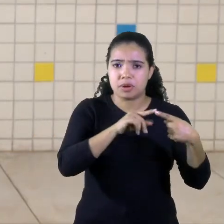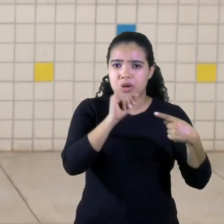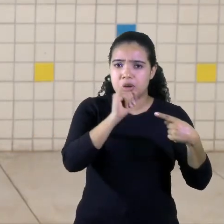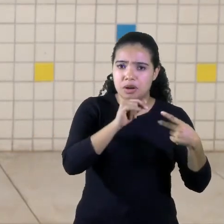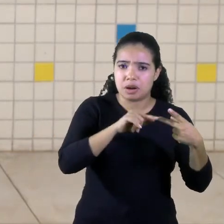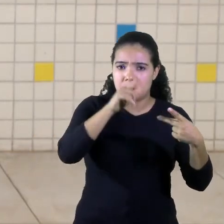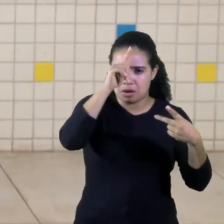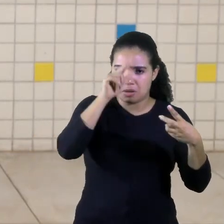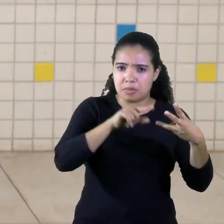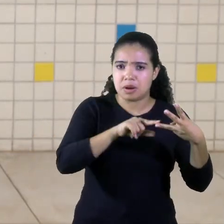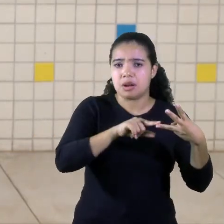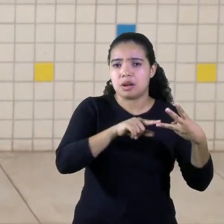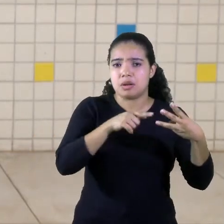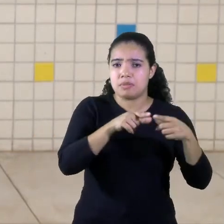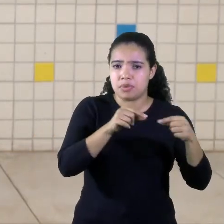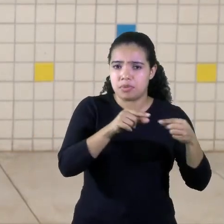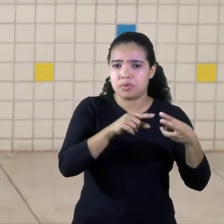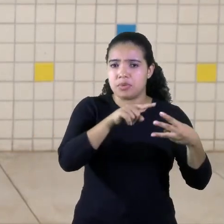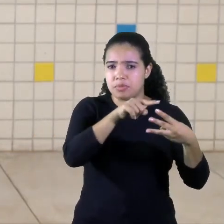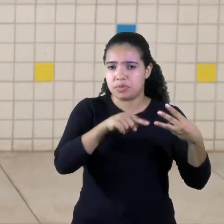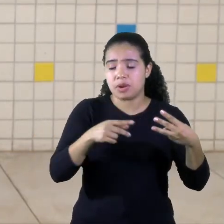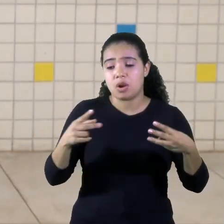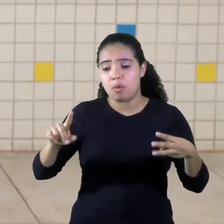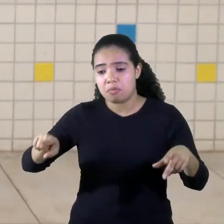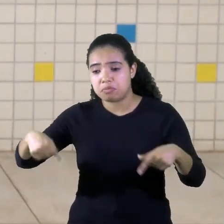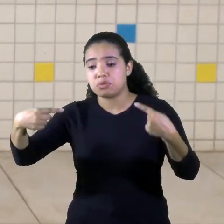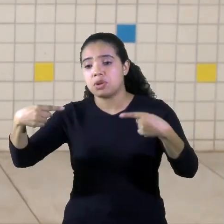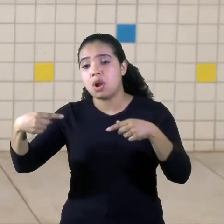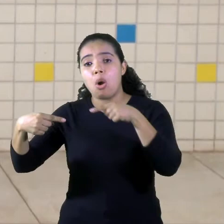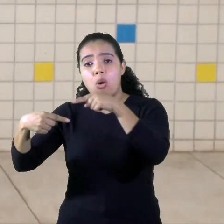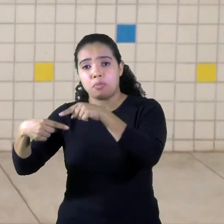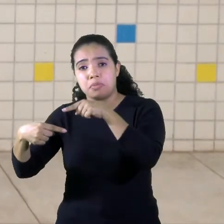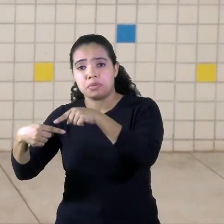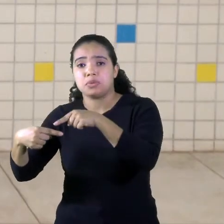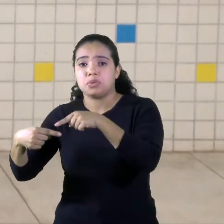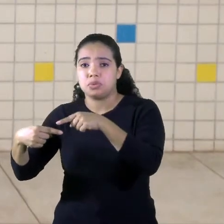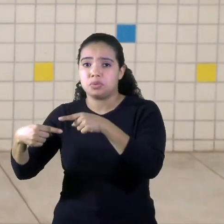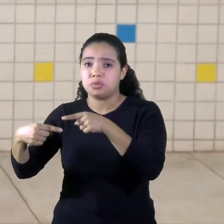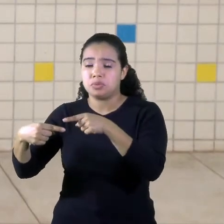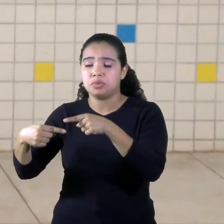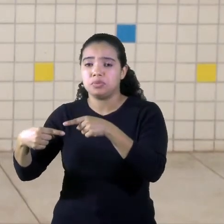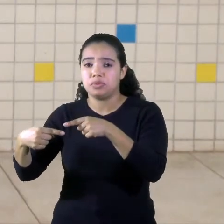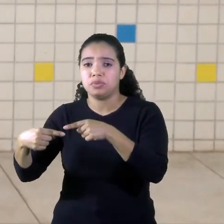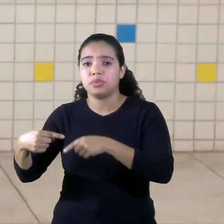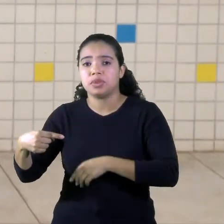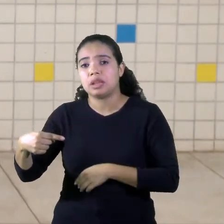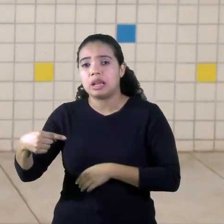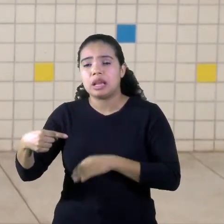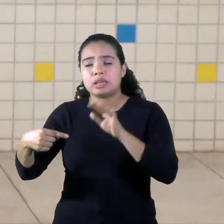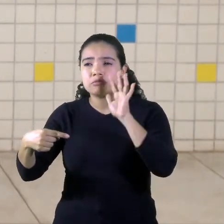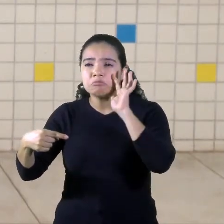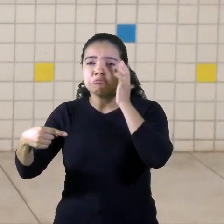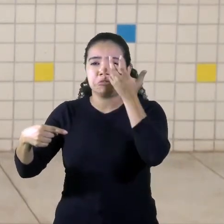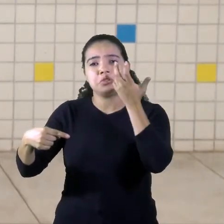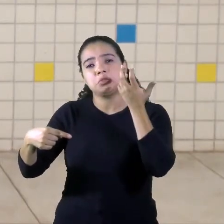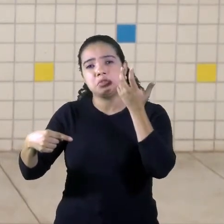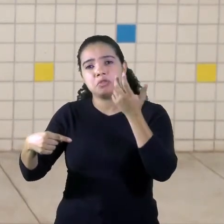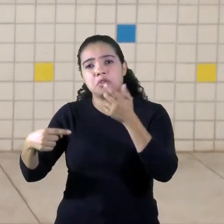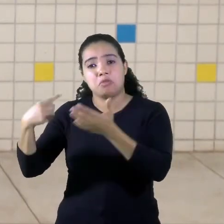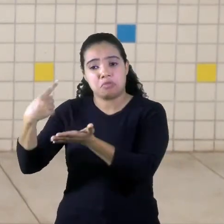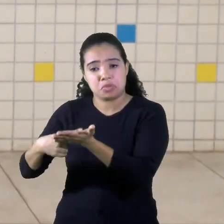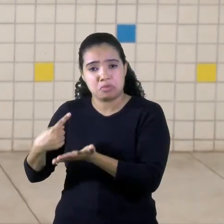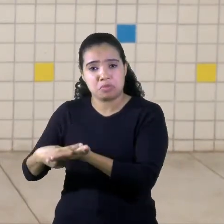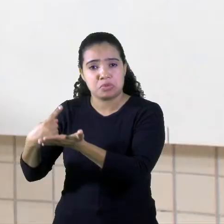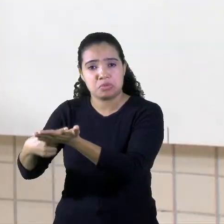alguns países que já entravam em conflito há muito tempo contra a Alemanha decidiram fazer um outro